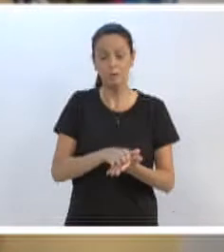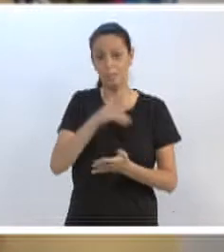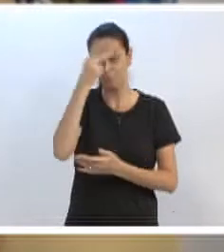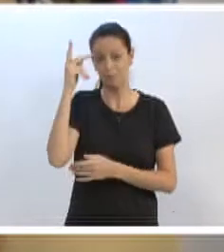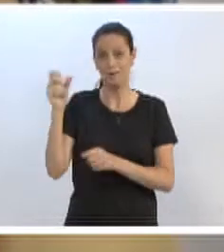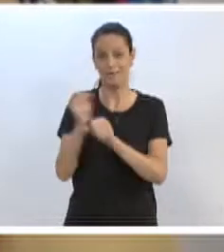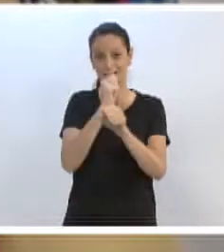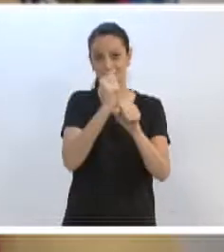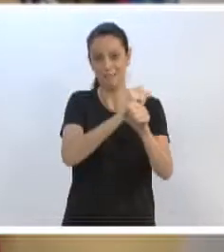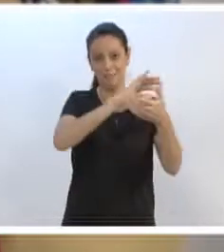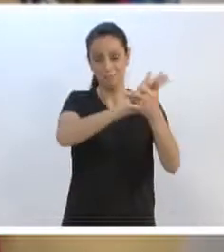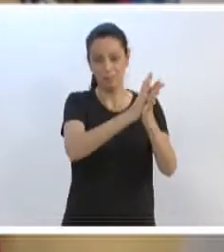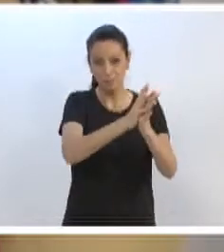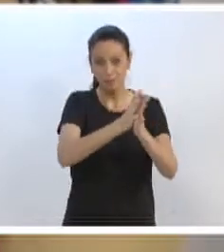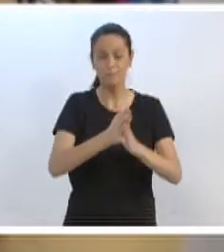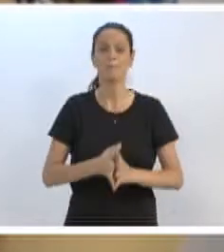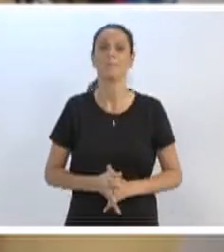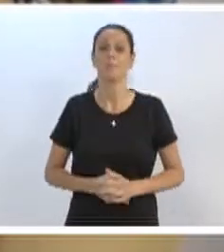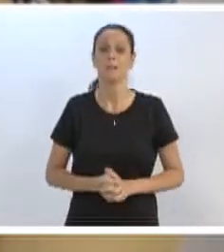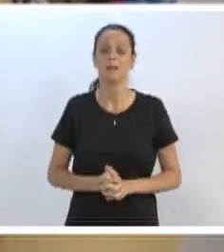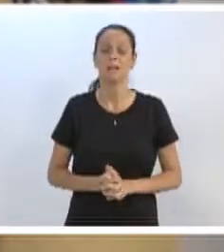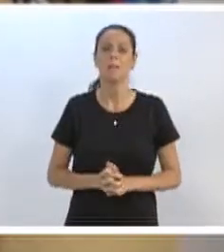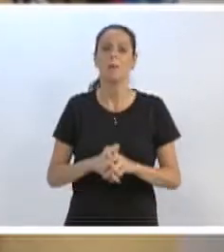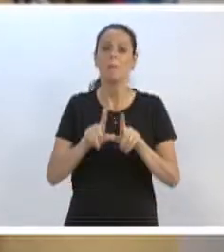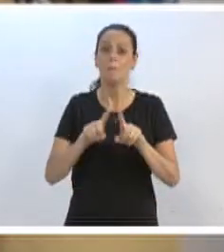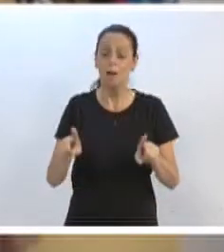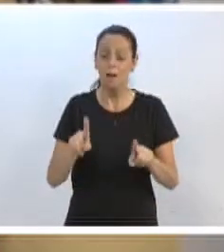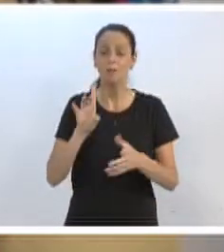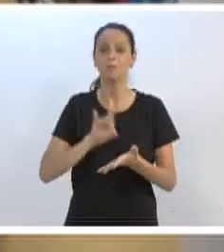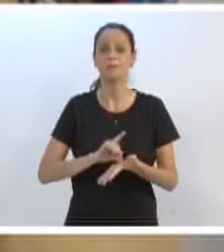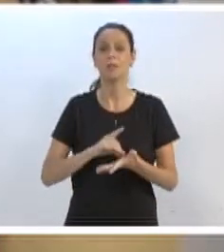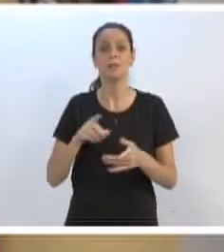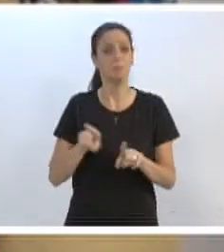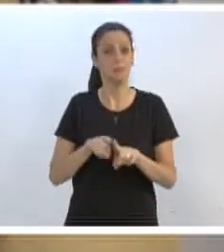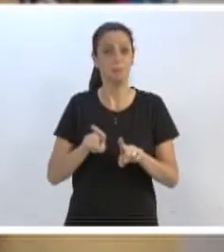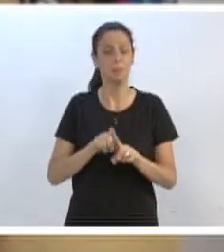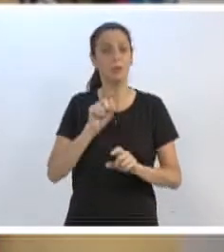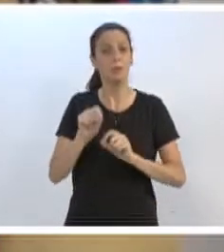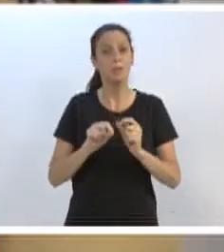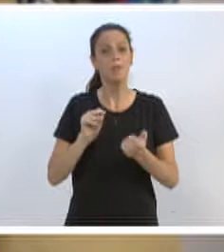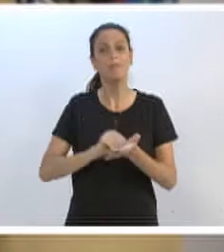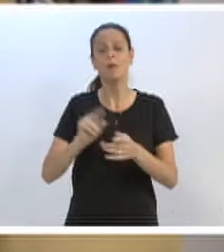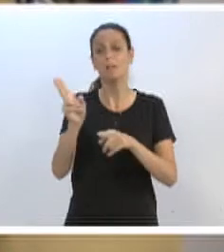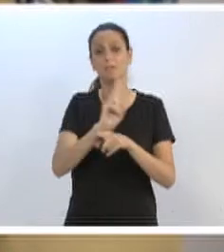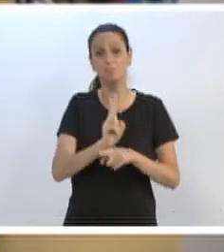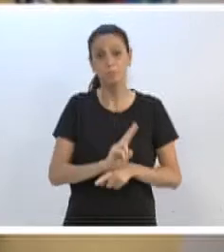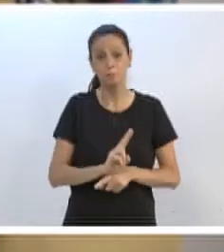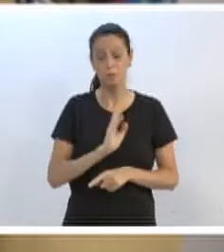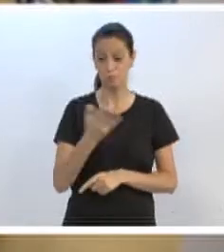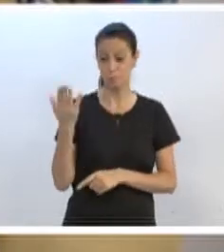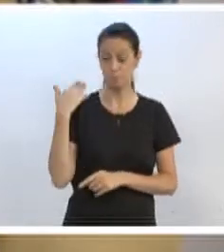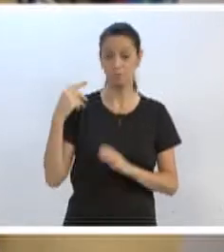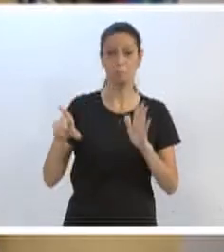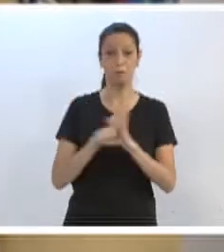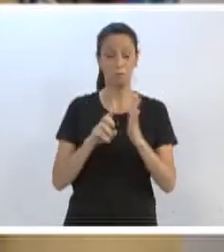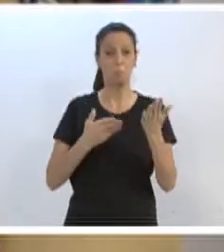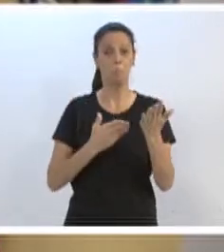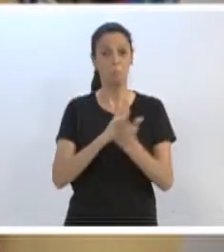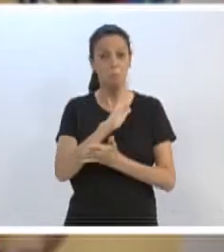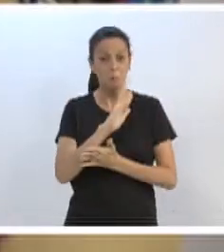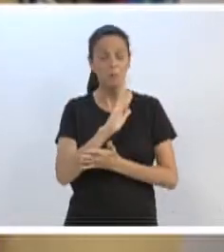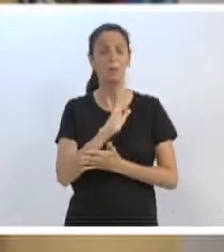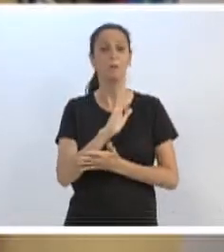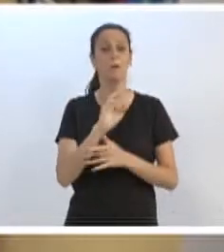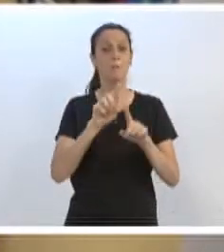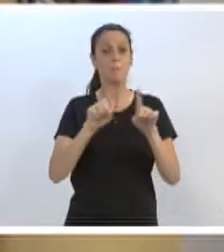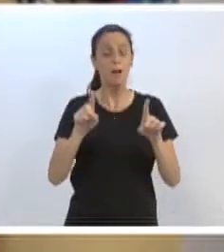gente discutir junto também a fiscalização, porque o grande problema que a gente tem são que nós aprovamos leis aqui, aliás, não é um problema só no município, é um problema no